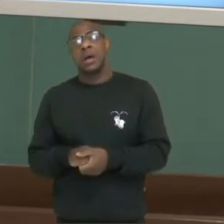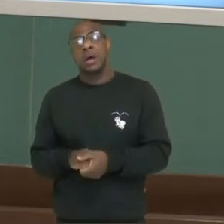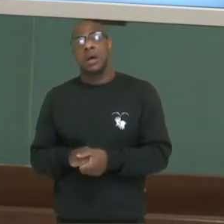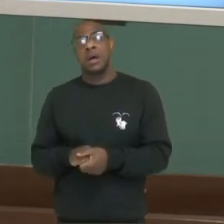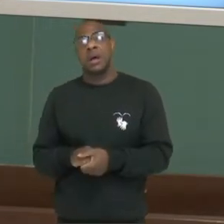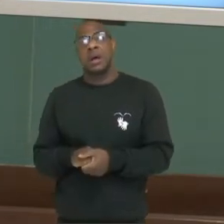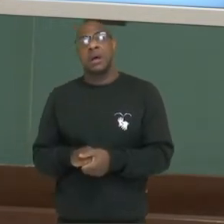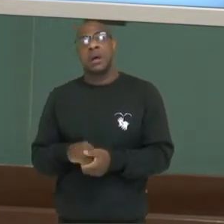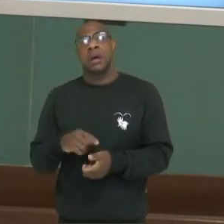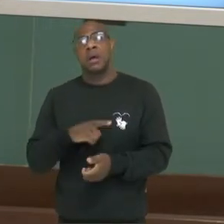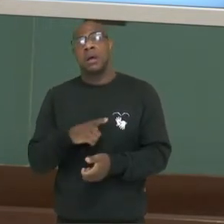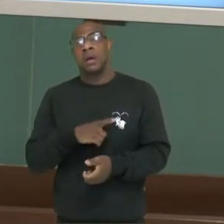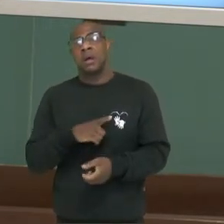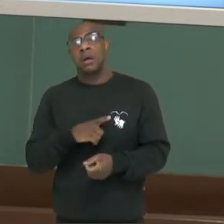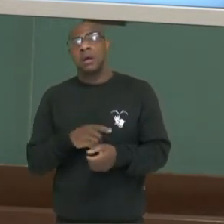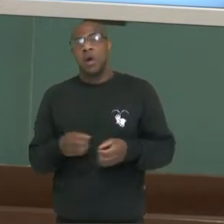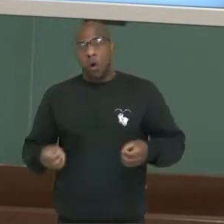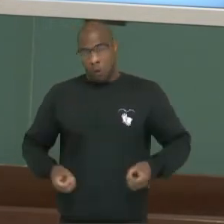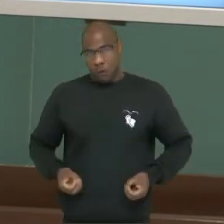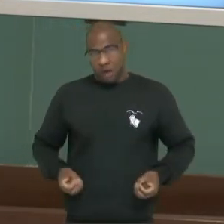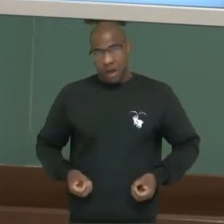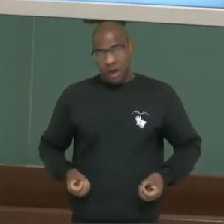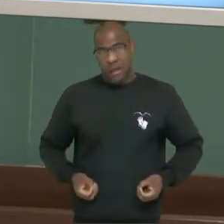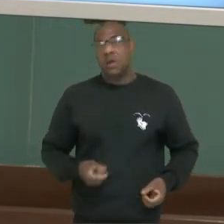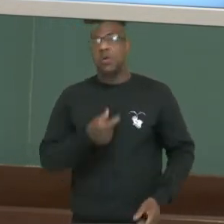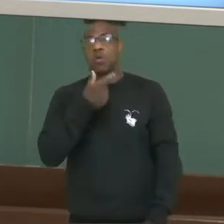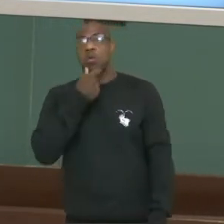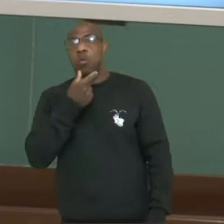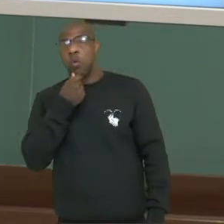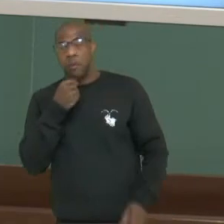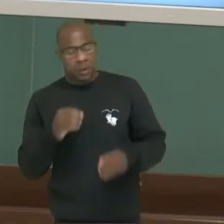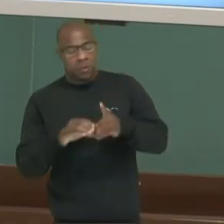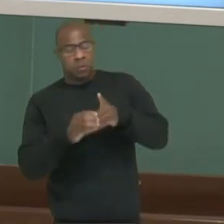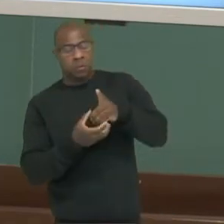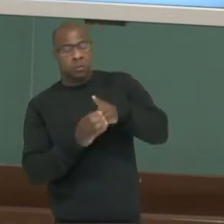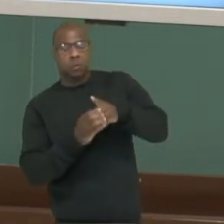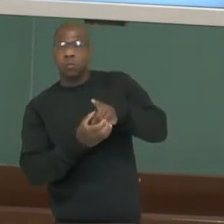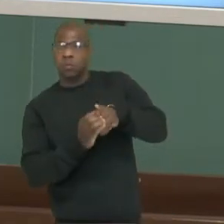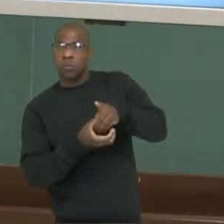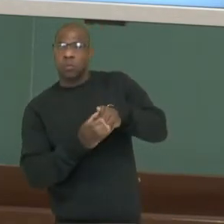a mulher são os ovários e no homem os testículos.